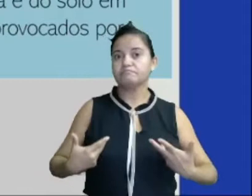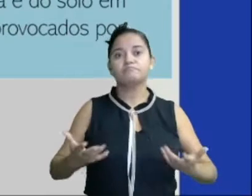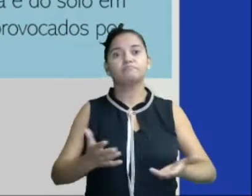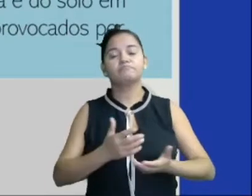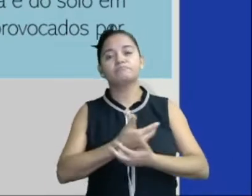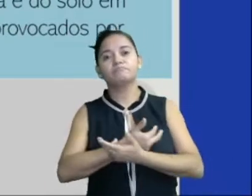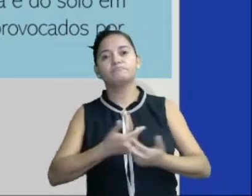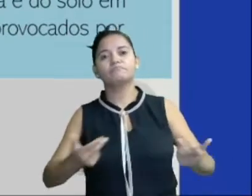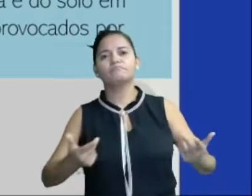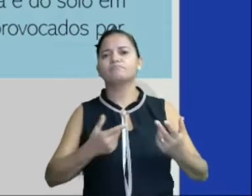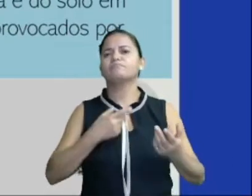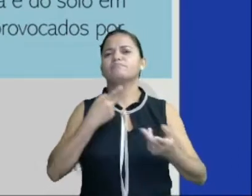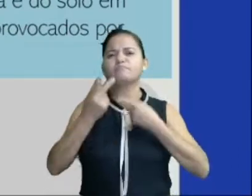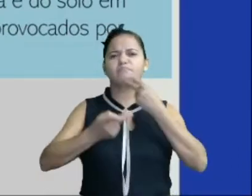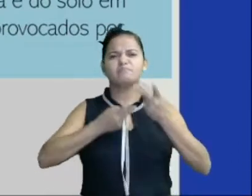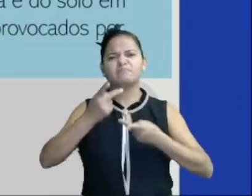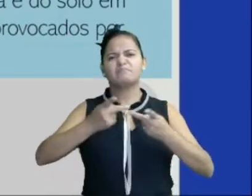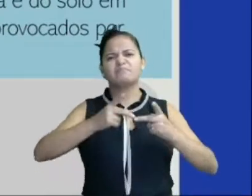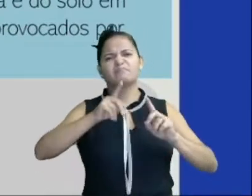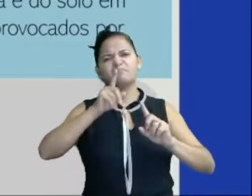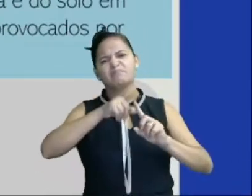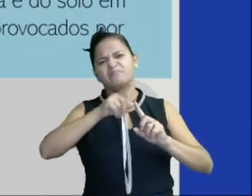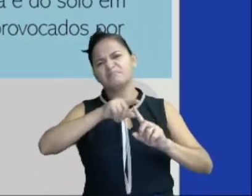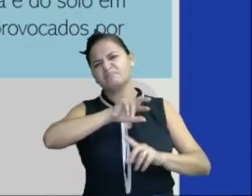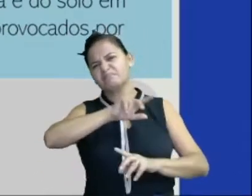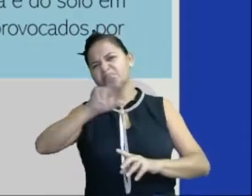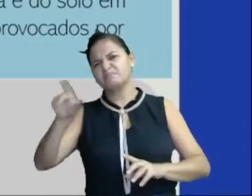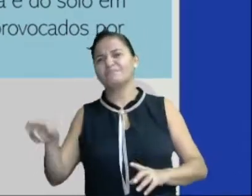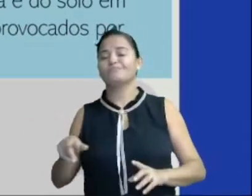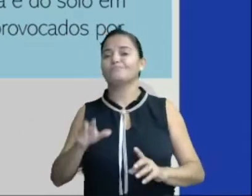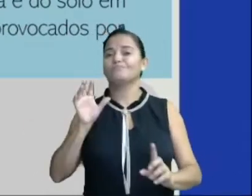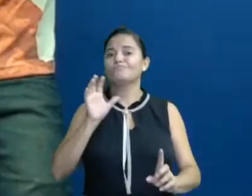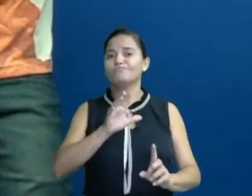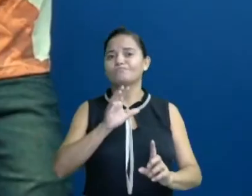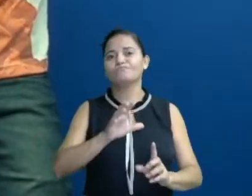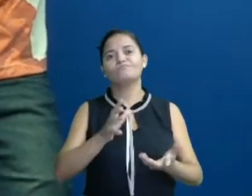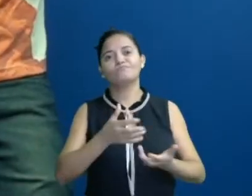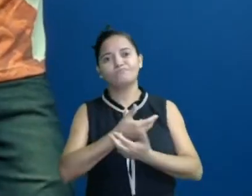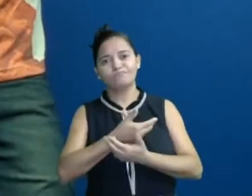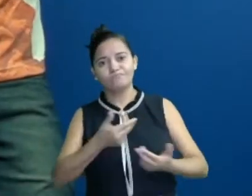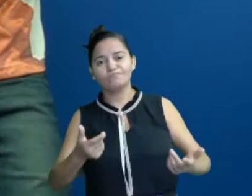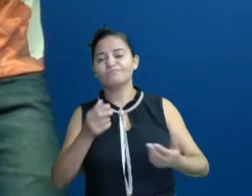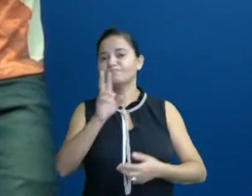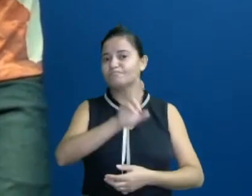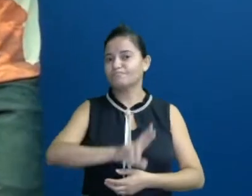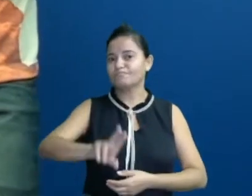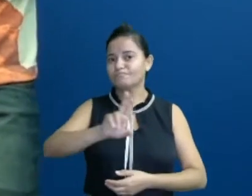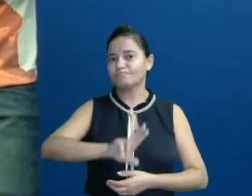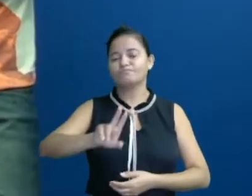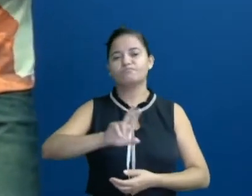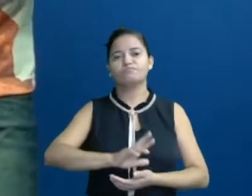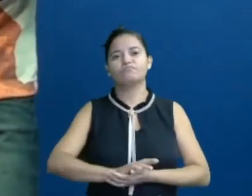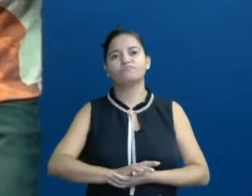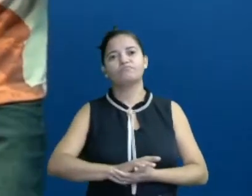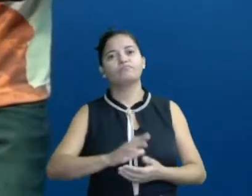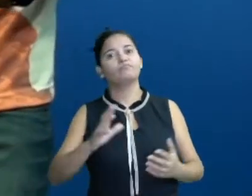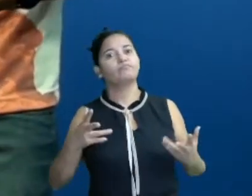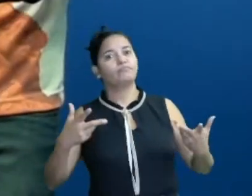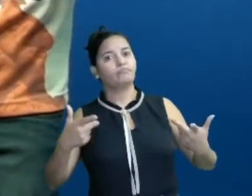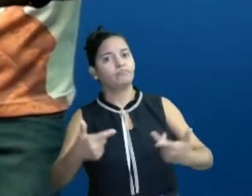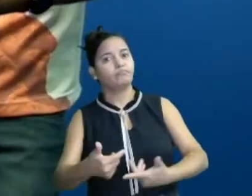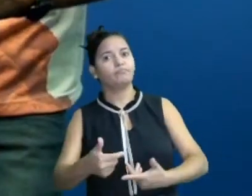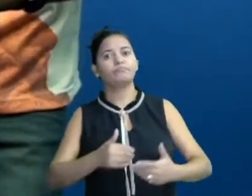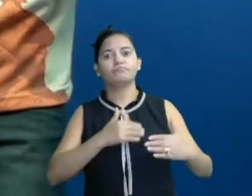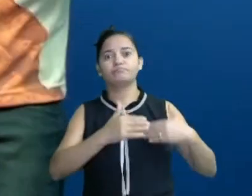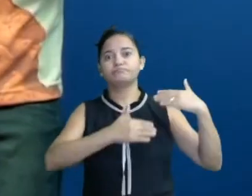e discutir os problemas ambientais provocados por esses usos, tá certo? Essas são as habilidades que nós